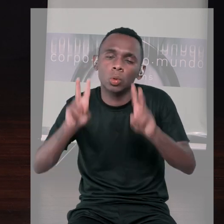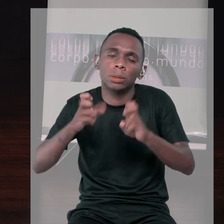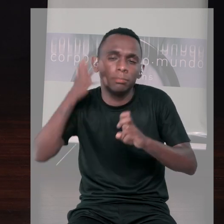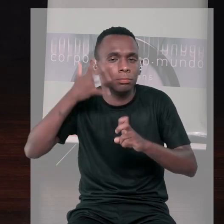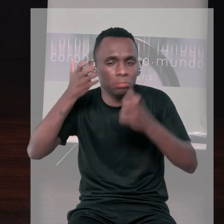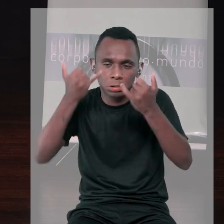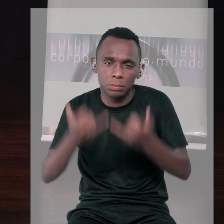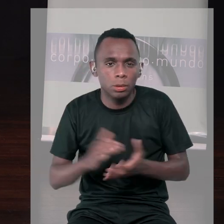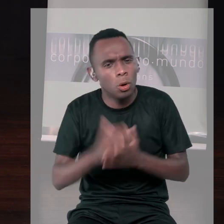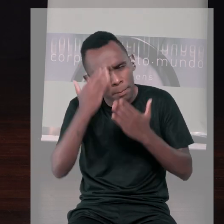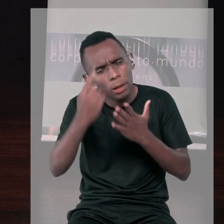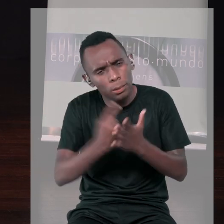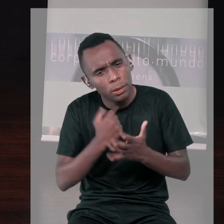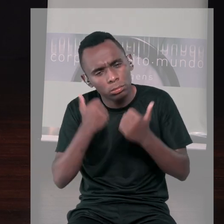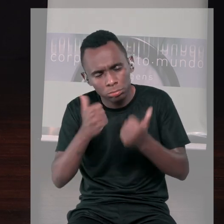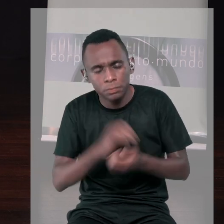questão.